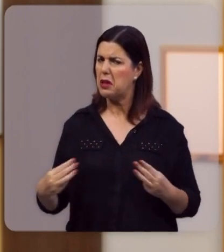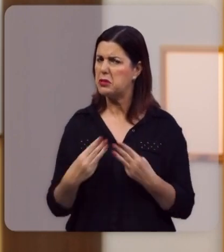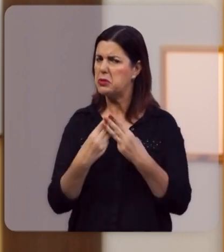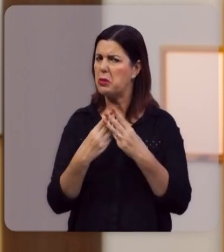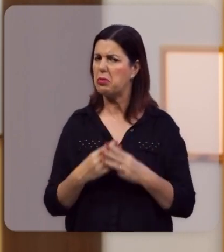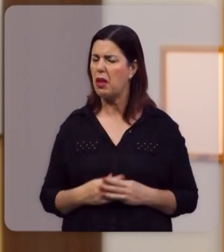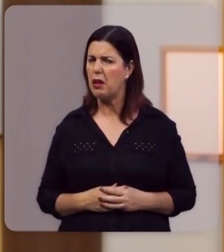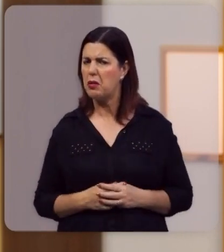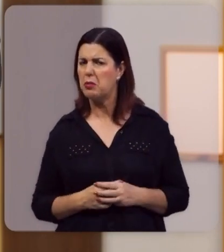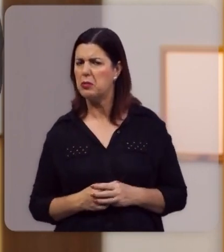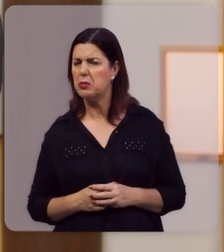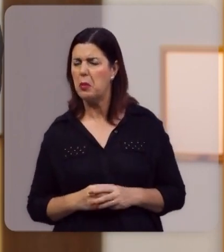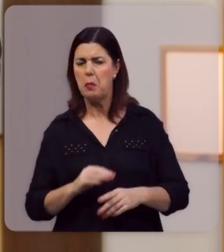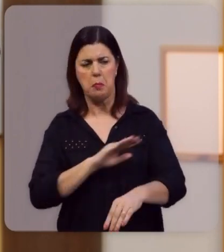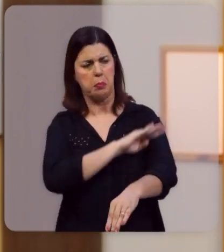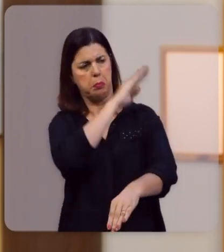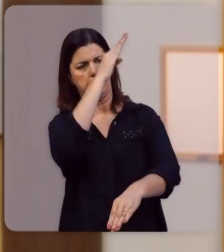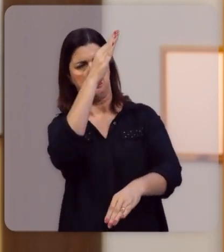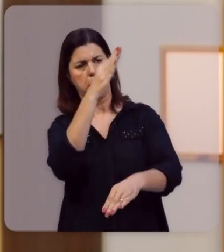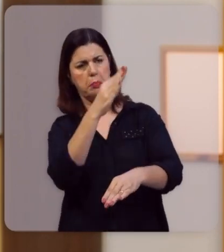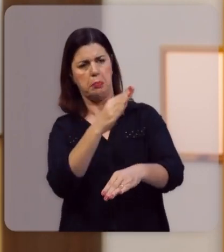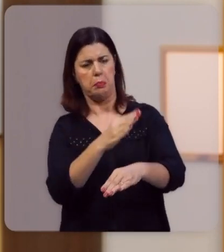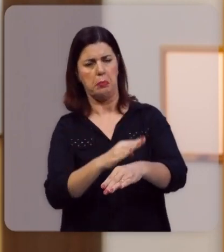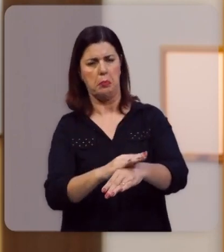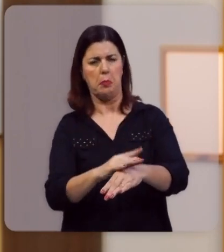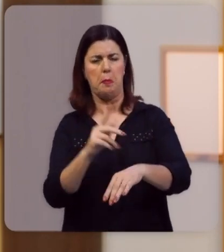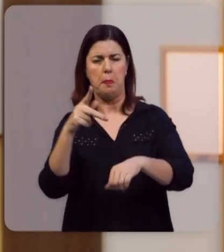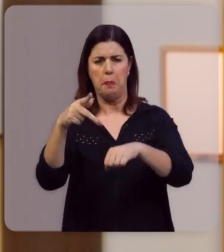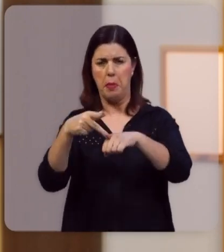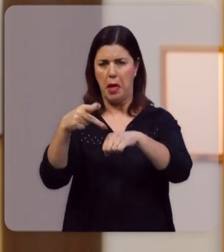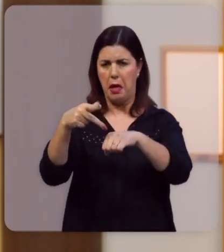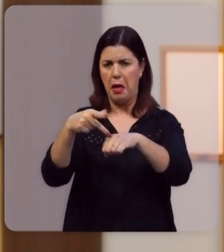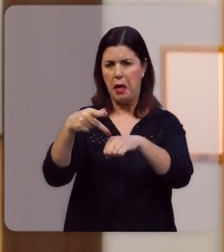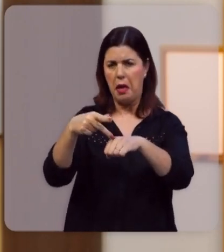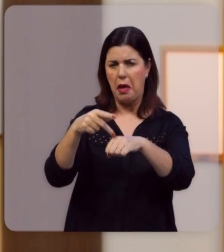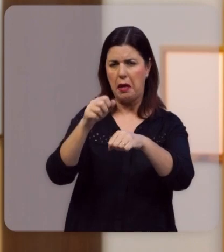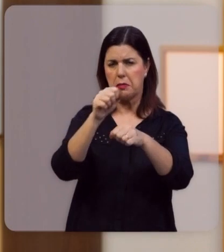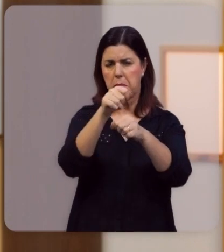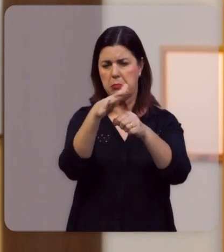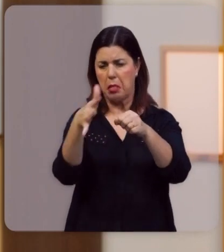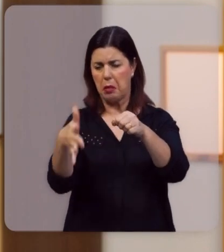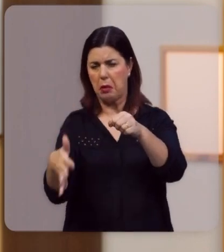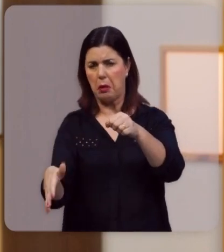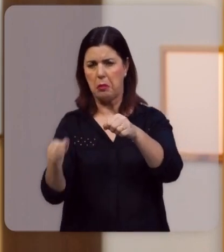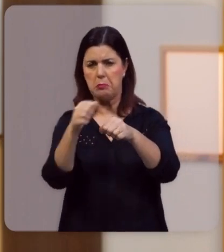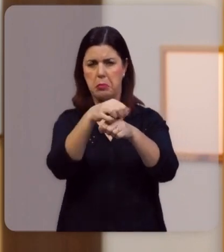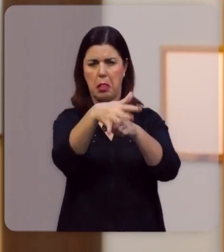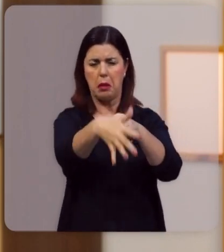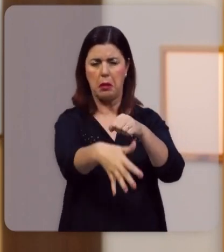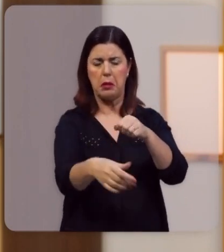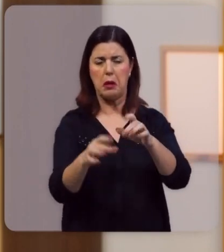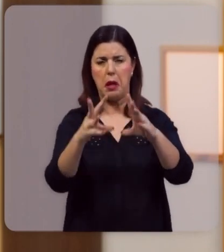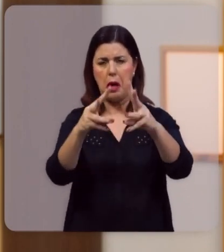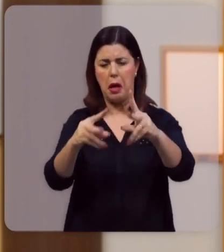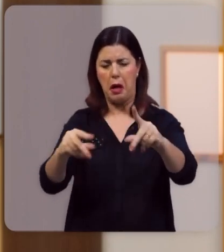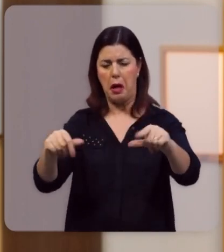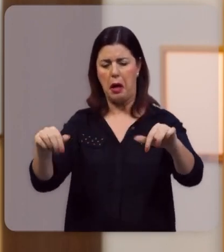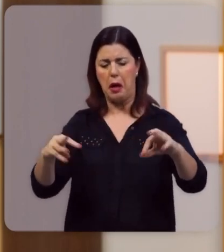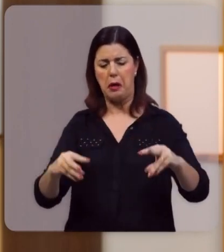Judéia, montes rochosos, cascalhos de pedra,